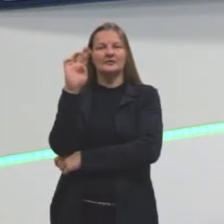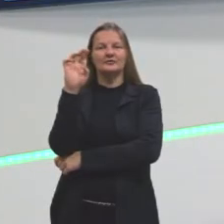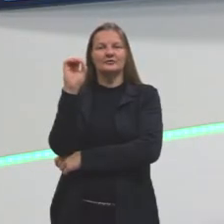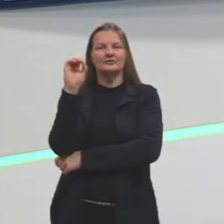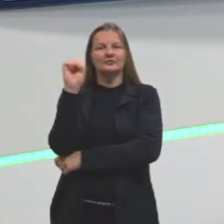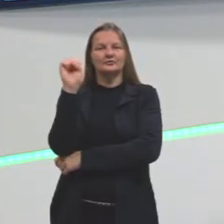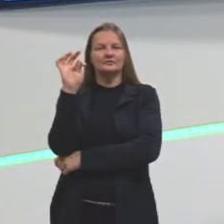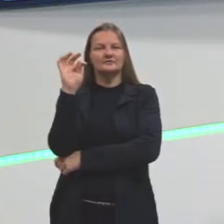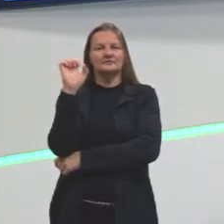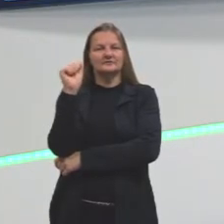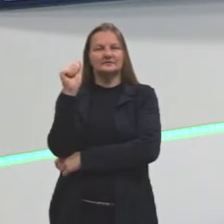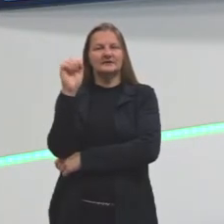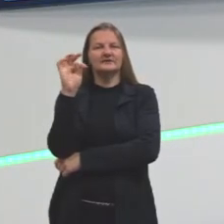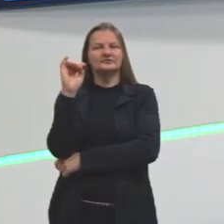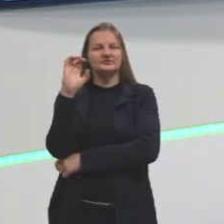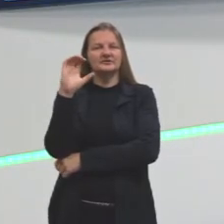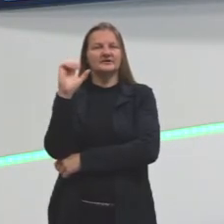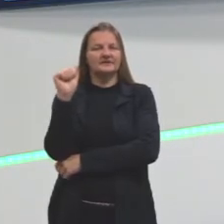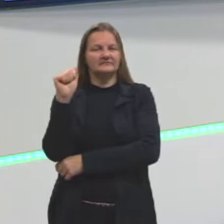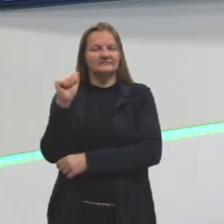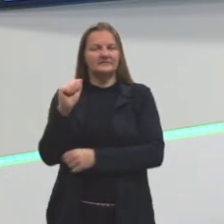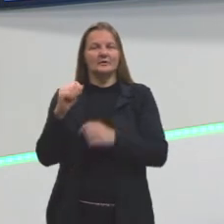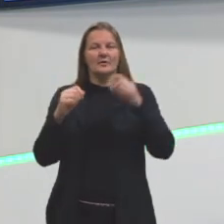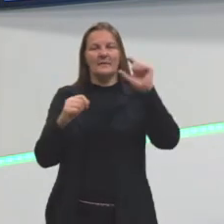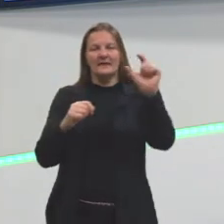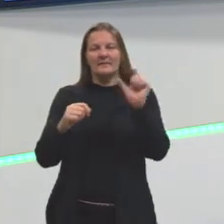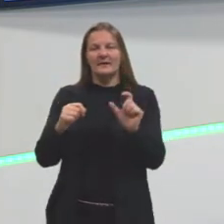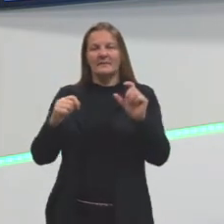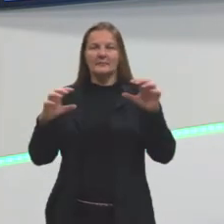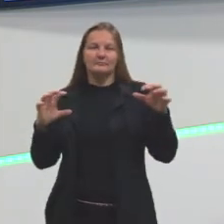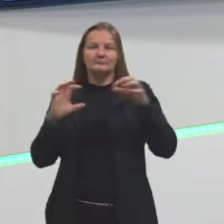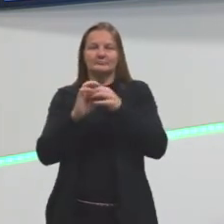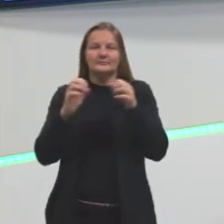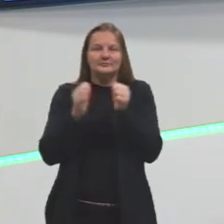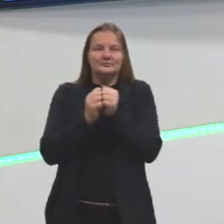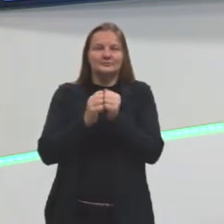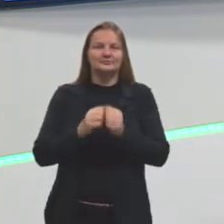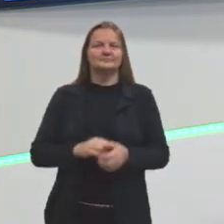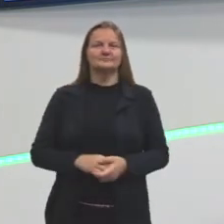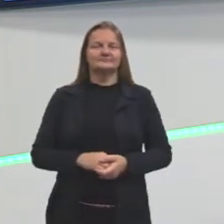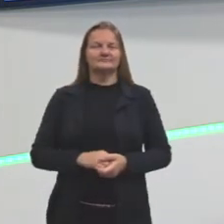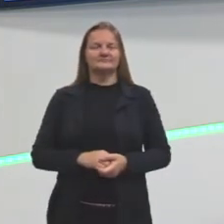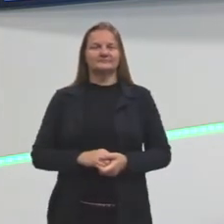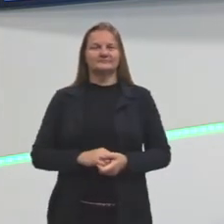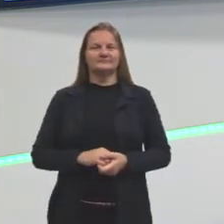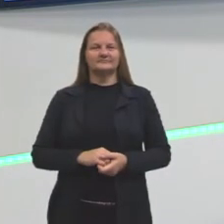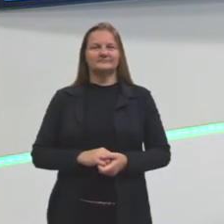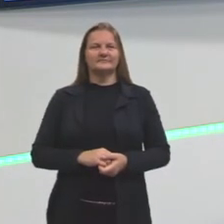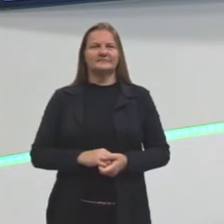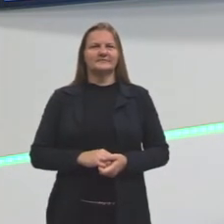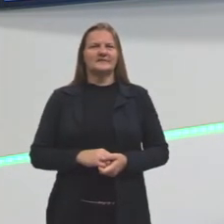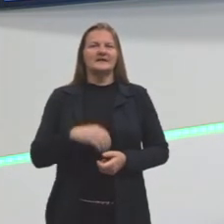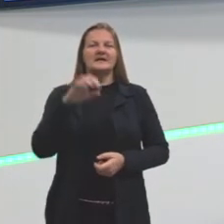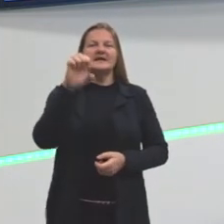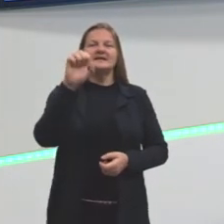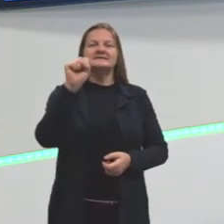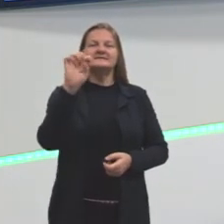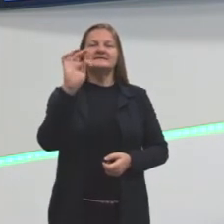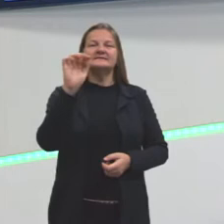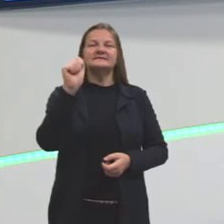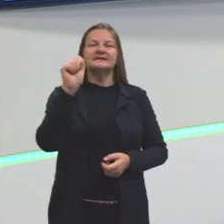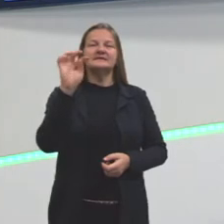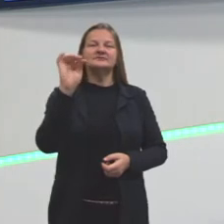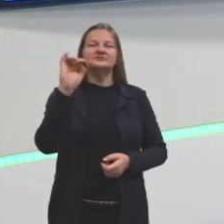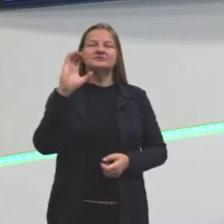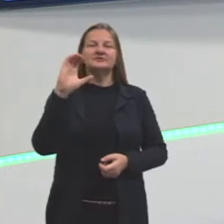reduzindo o nome também para eletrostática é a mesma coisa eletricidade estática quando a gente fala em estática a gente